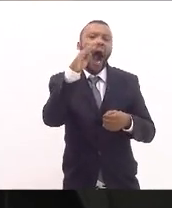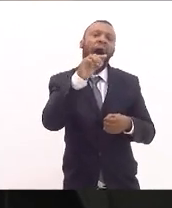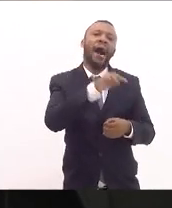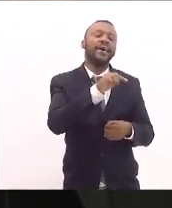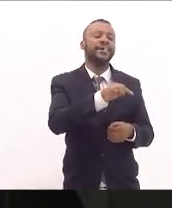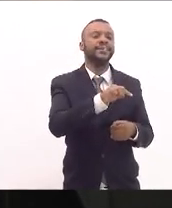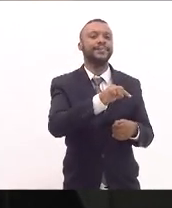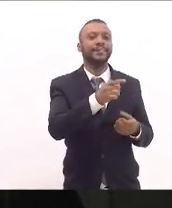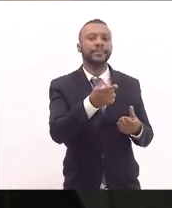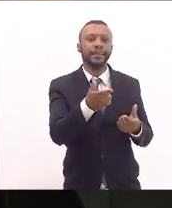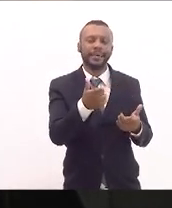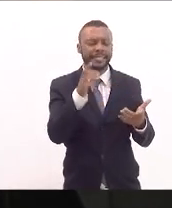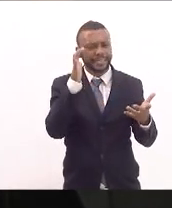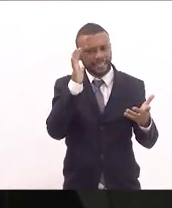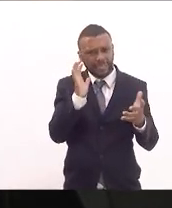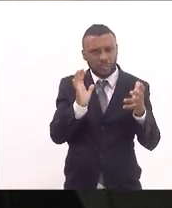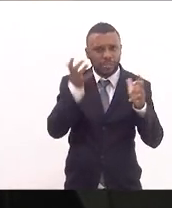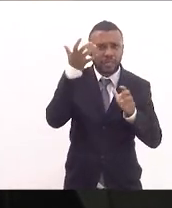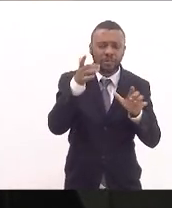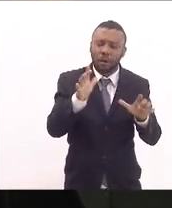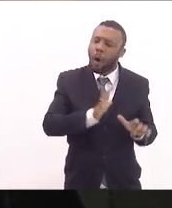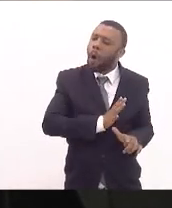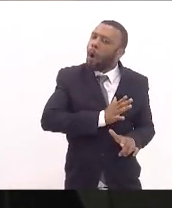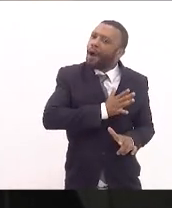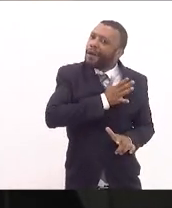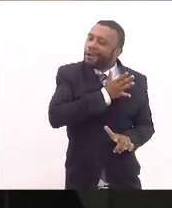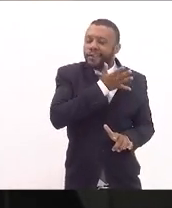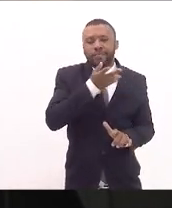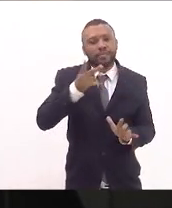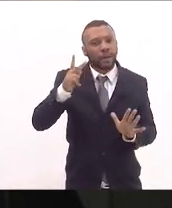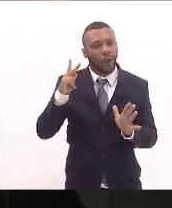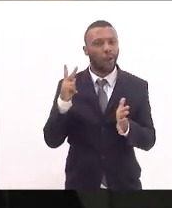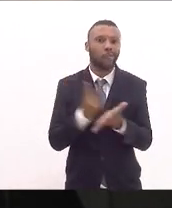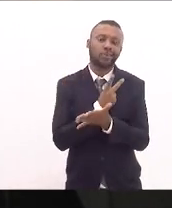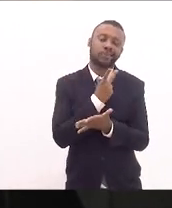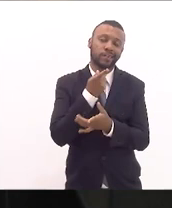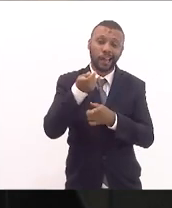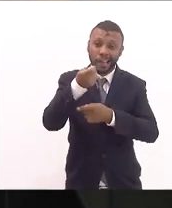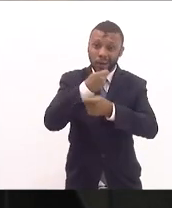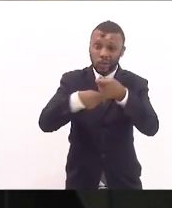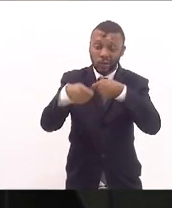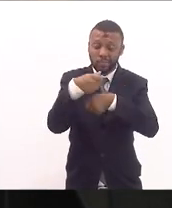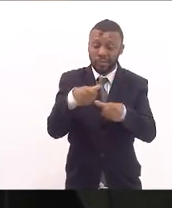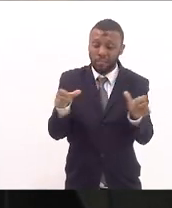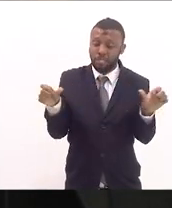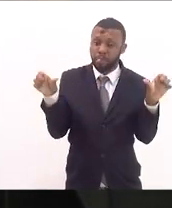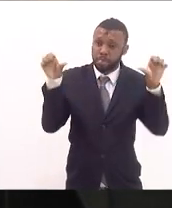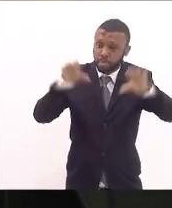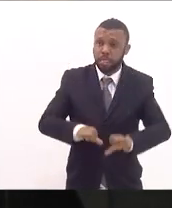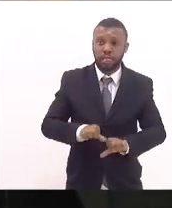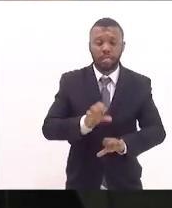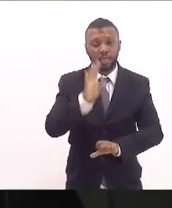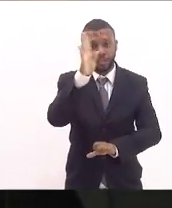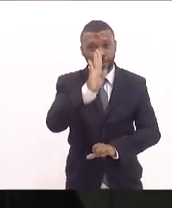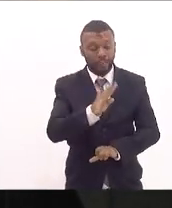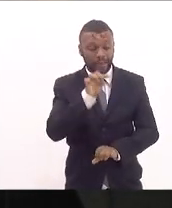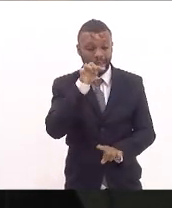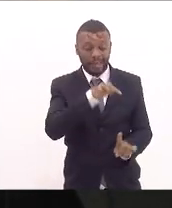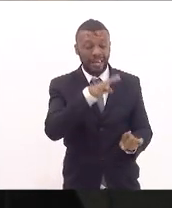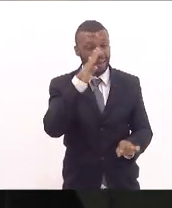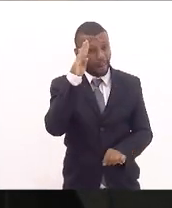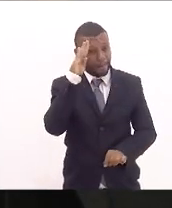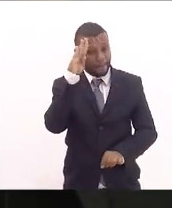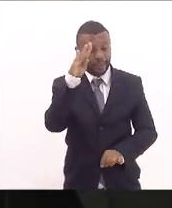é de sinistro que é o desabamento da economia brasileira ele é o Pilar